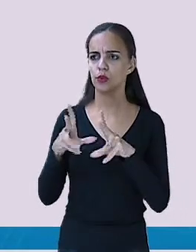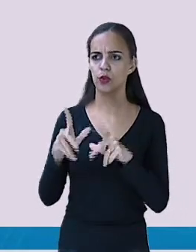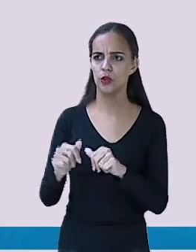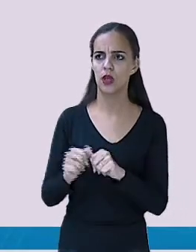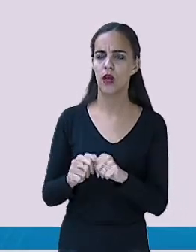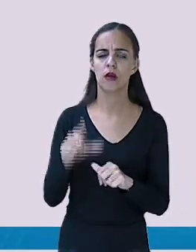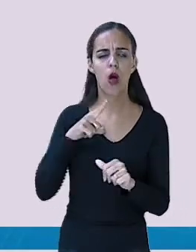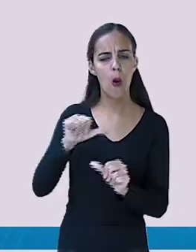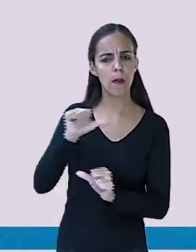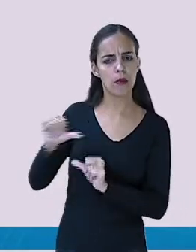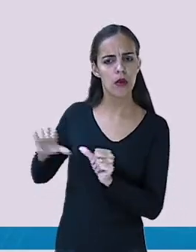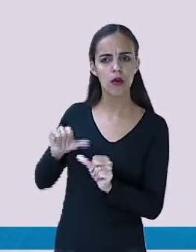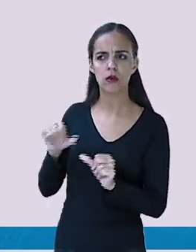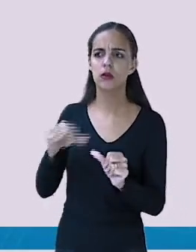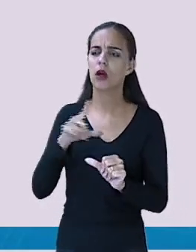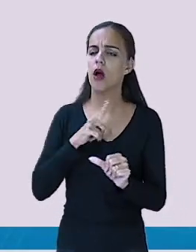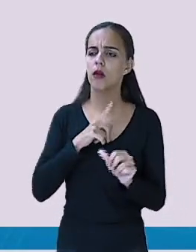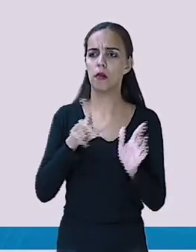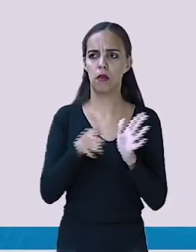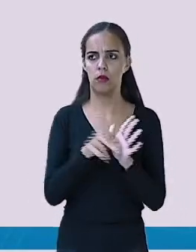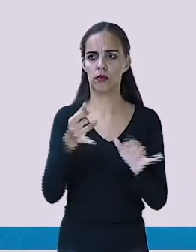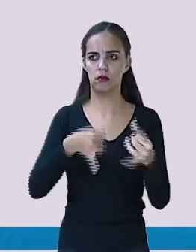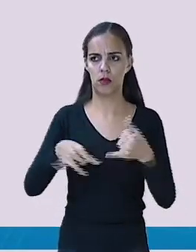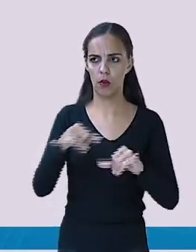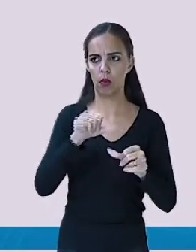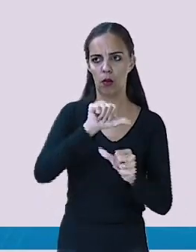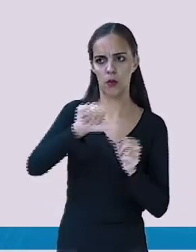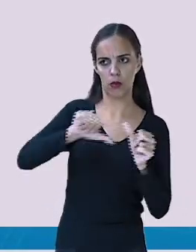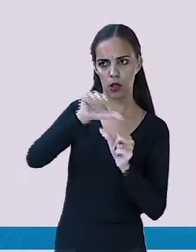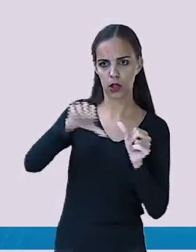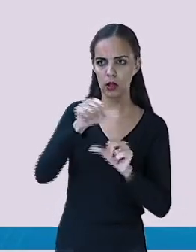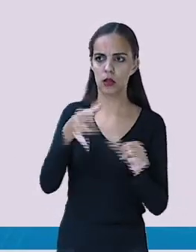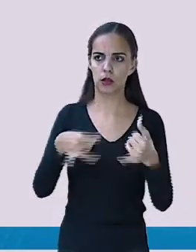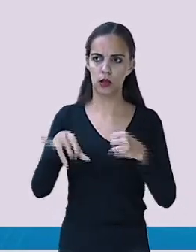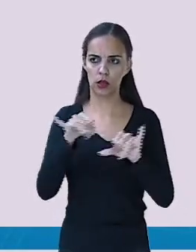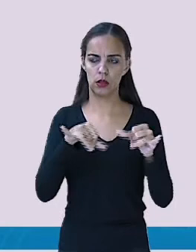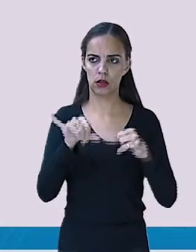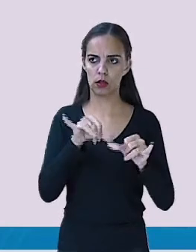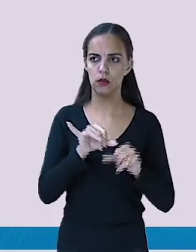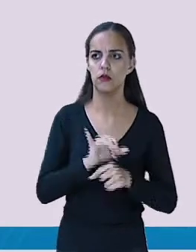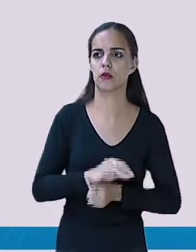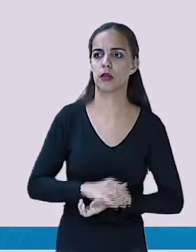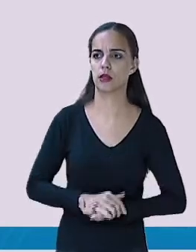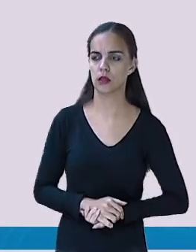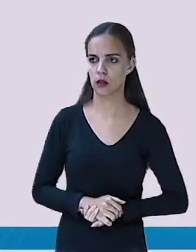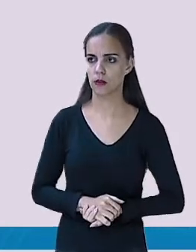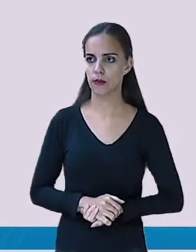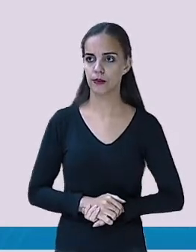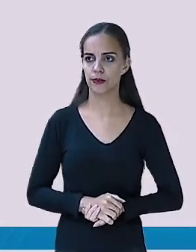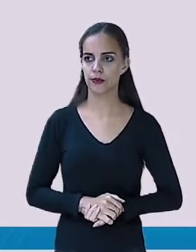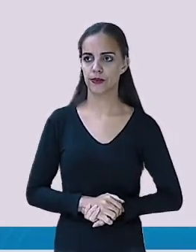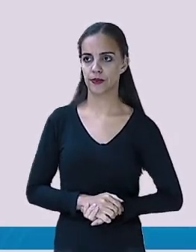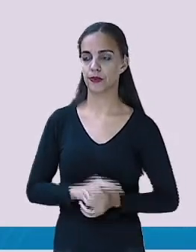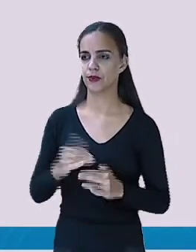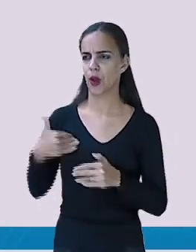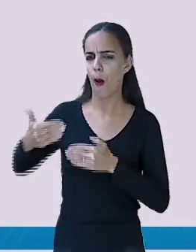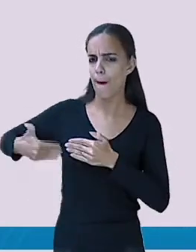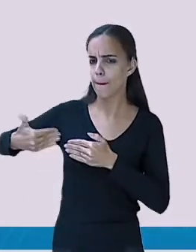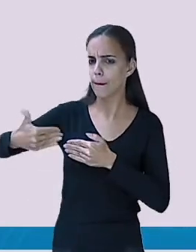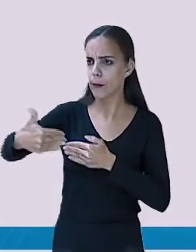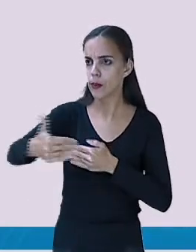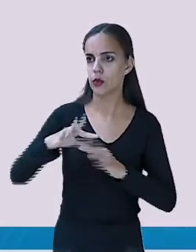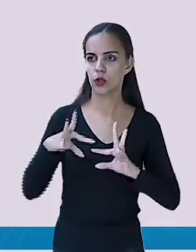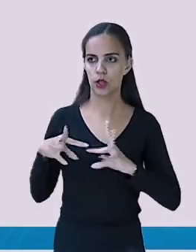tudo processo de queima é uma transformação e todo o processo